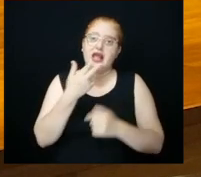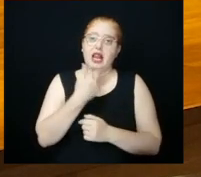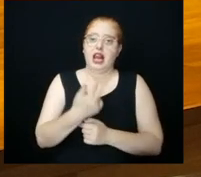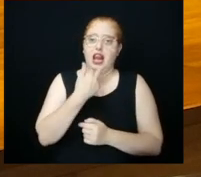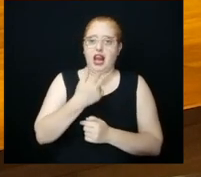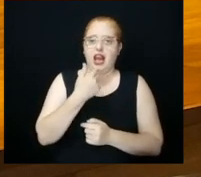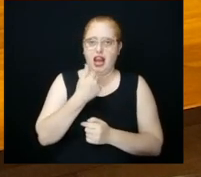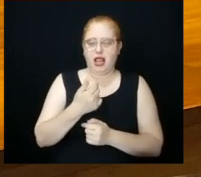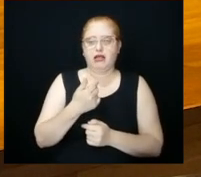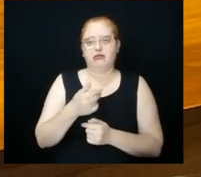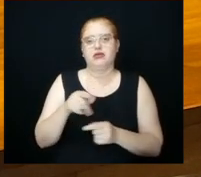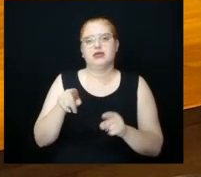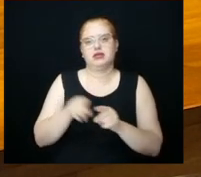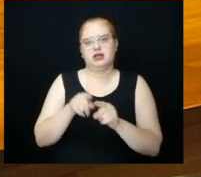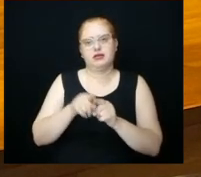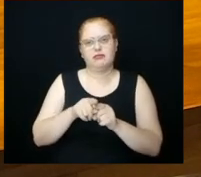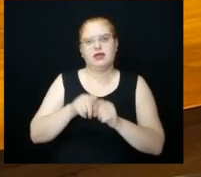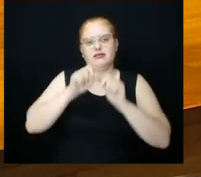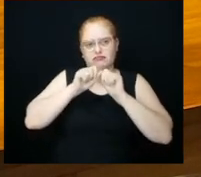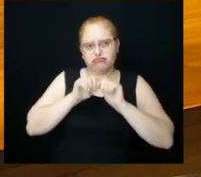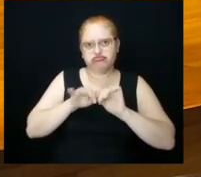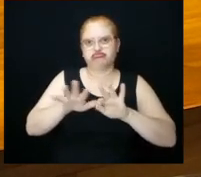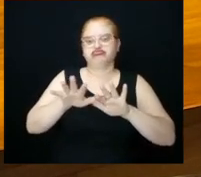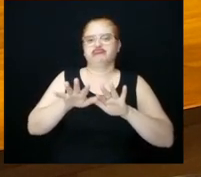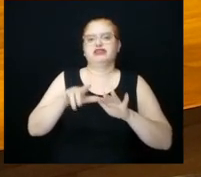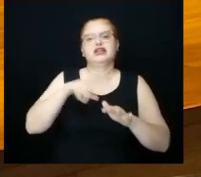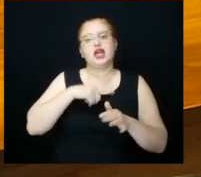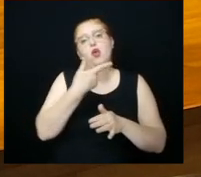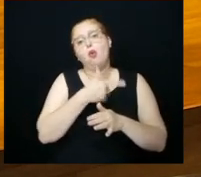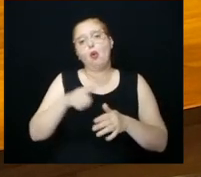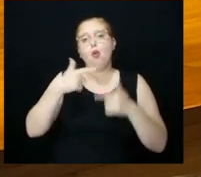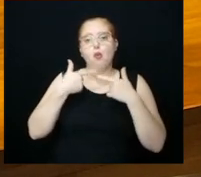muito falada, e ainda que haja muitas